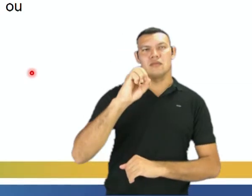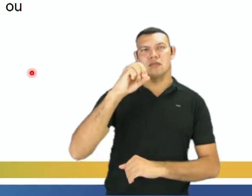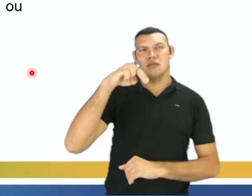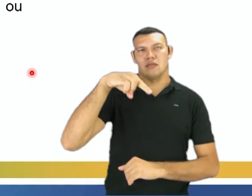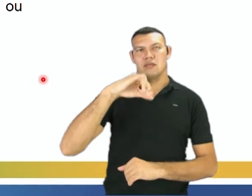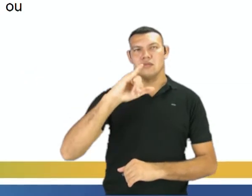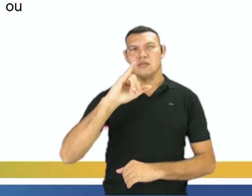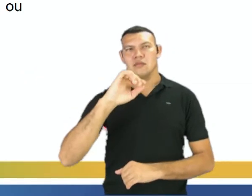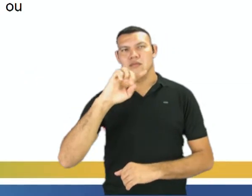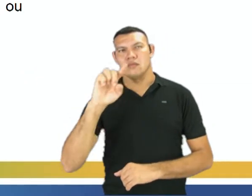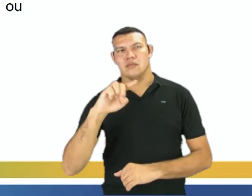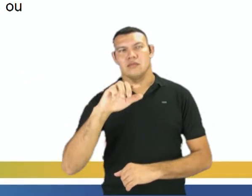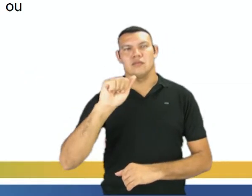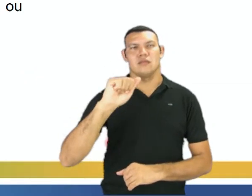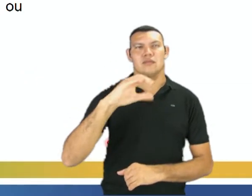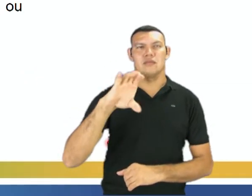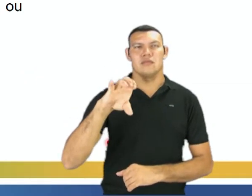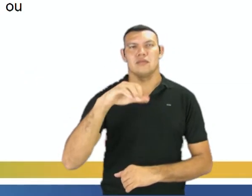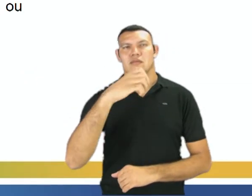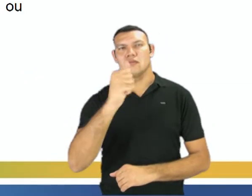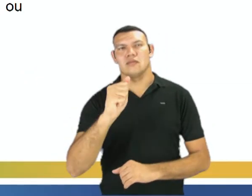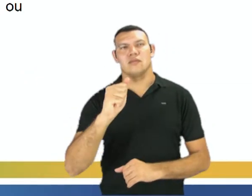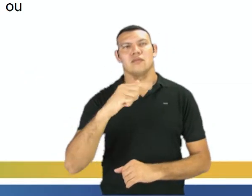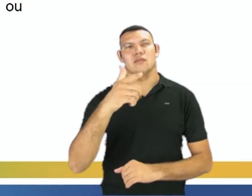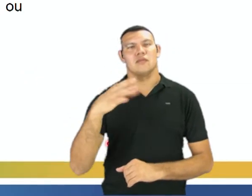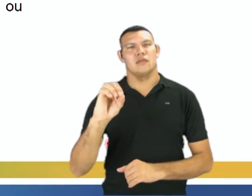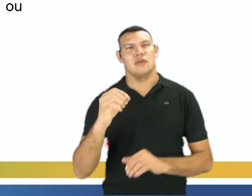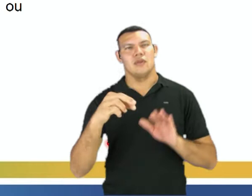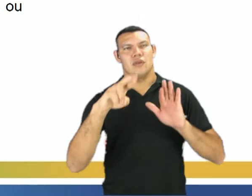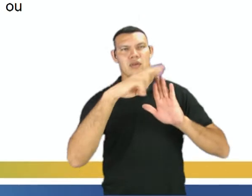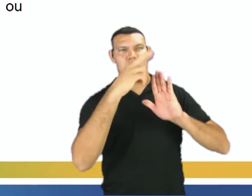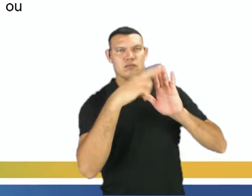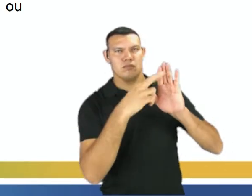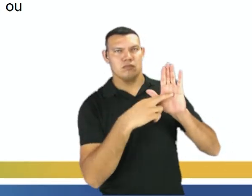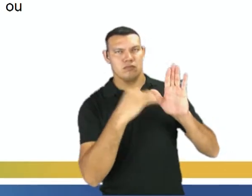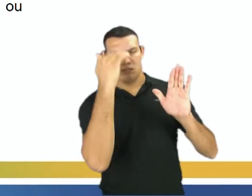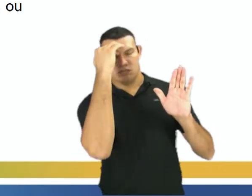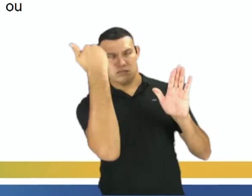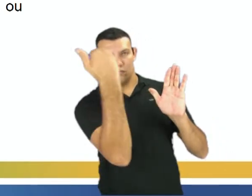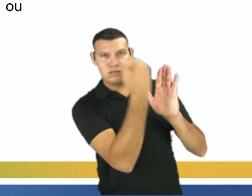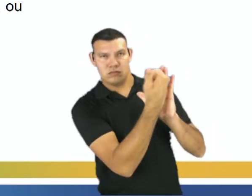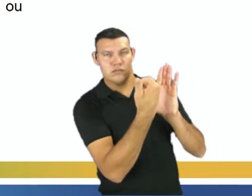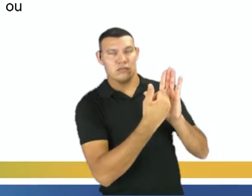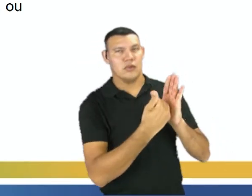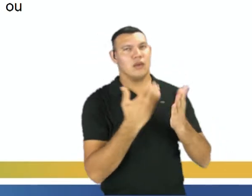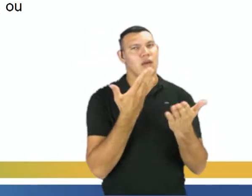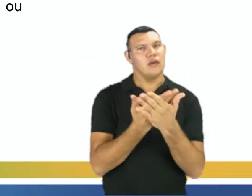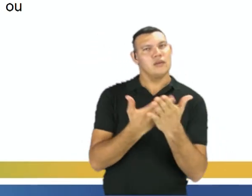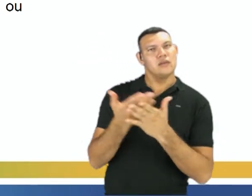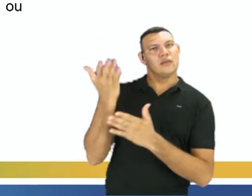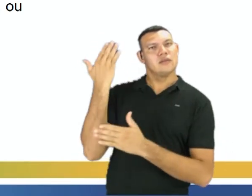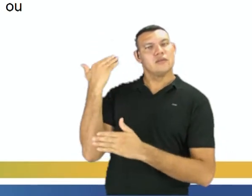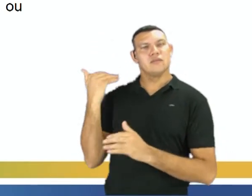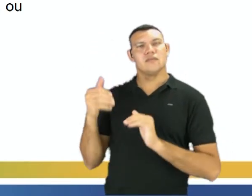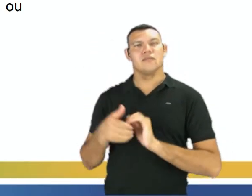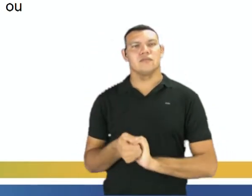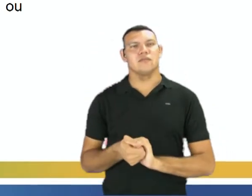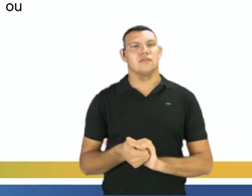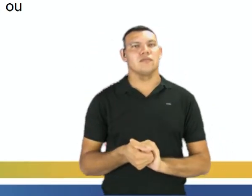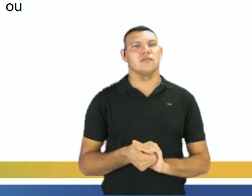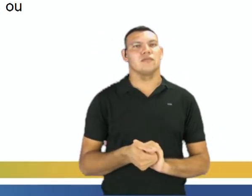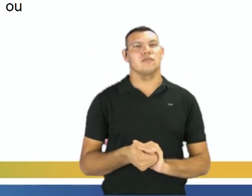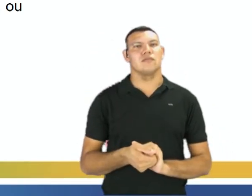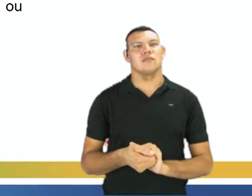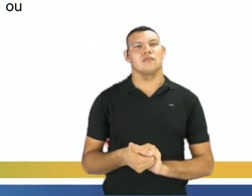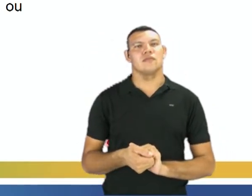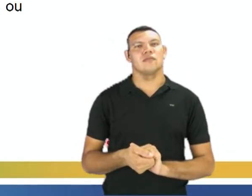vai seguir aquela mesma regra da aula anterior. Nós teremos os produtos dividido pelos reagentes e cada